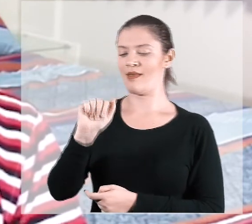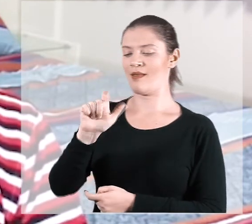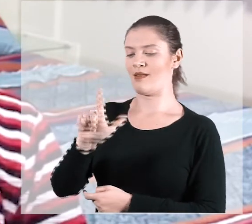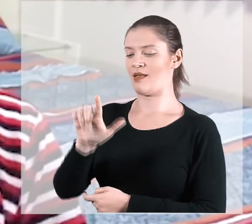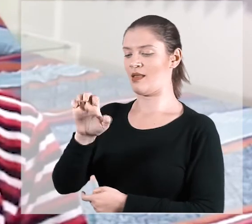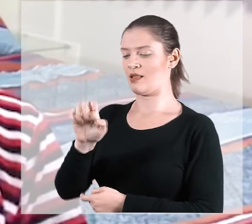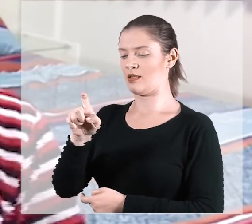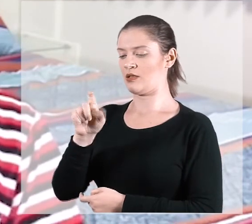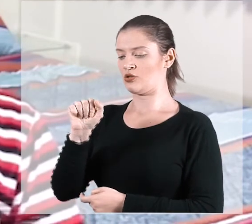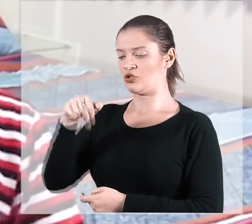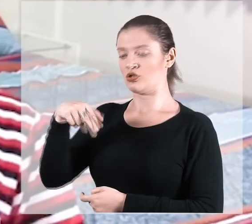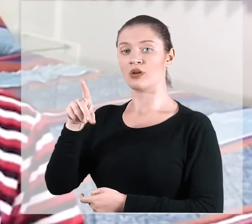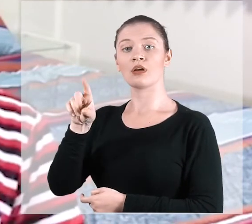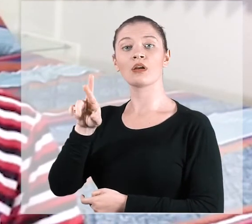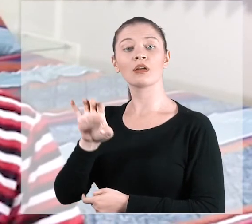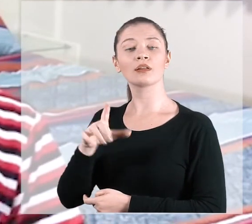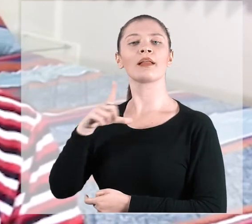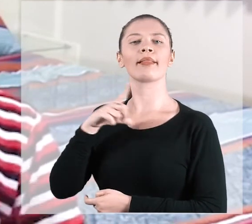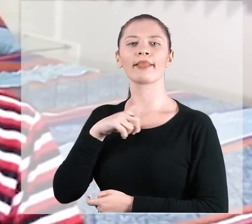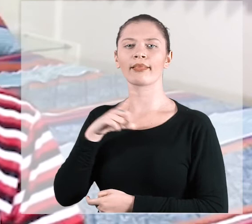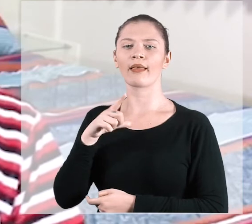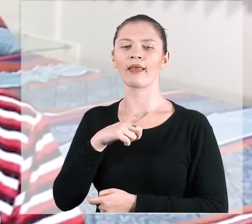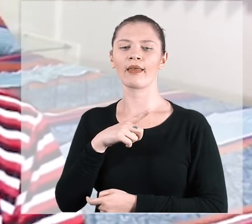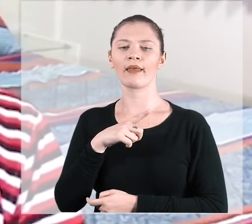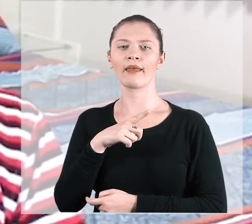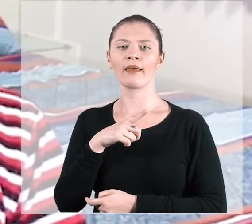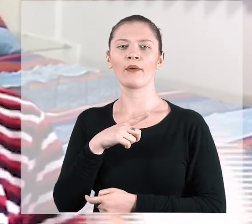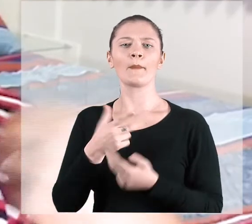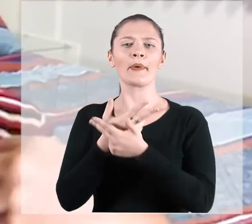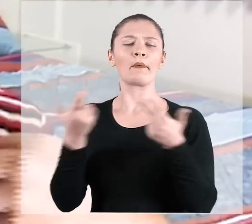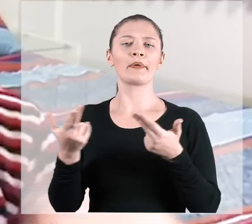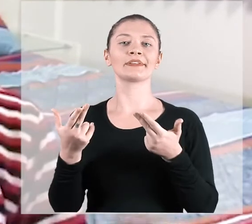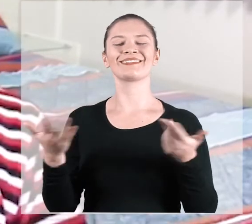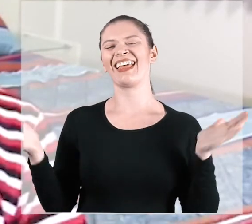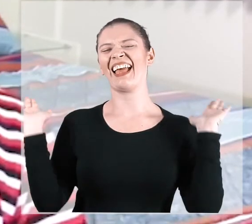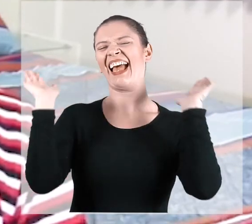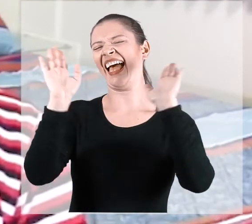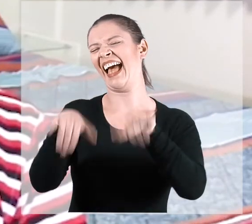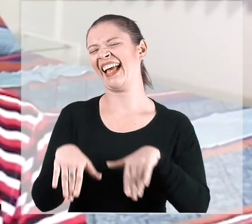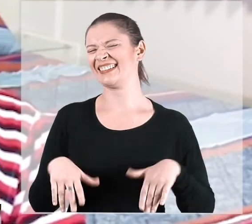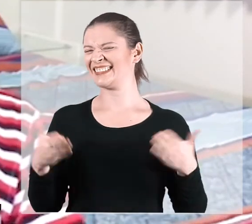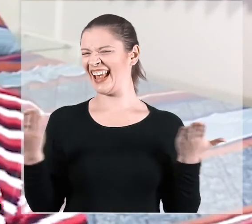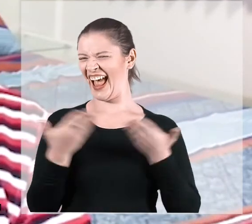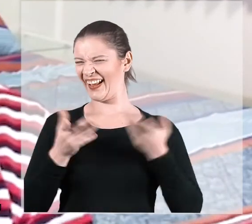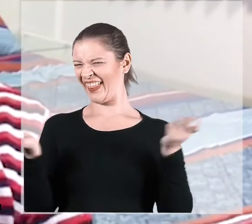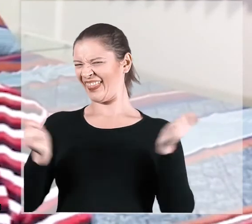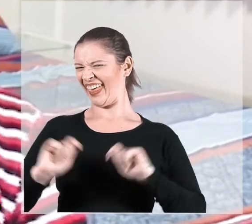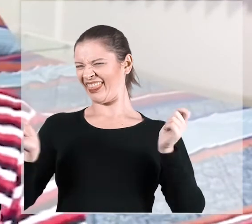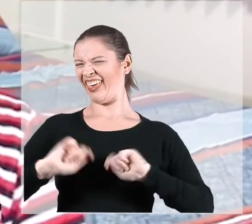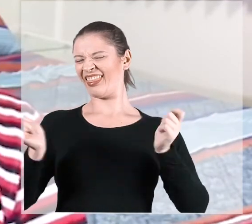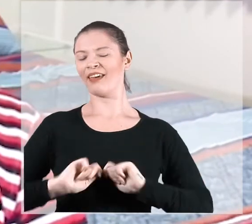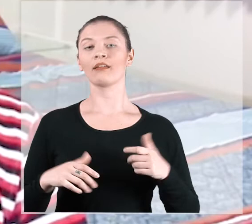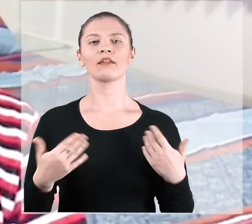claramente, que há uma inflação hoje por modismo. E que tipo de atenção temos, ou tem